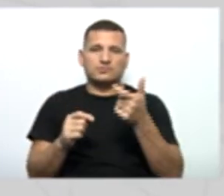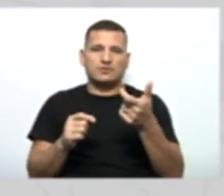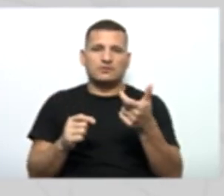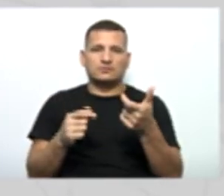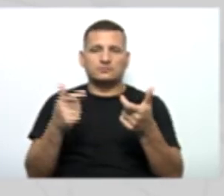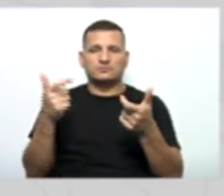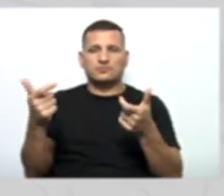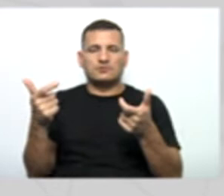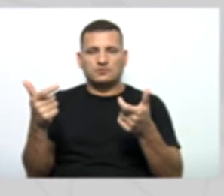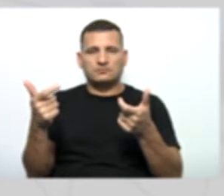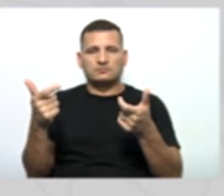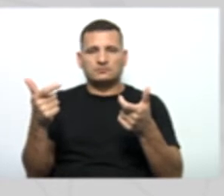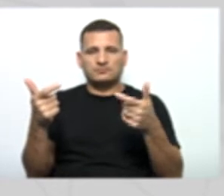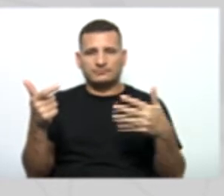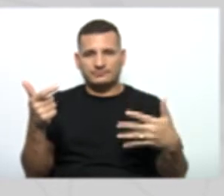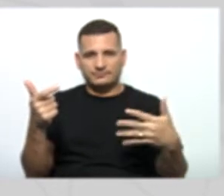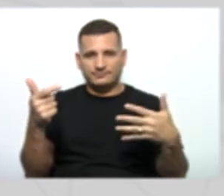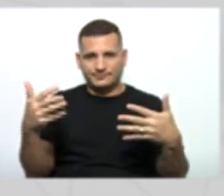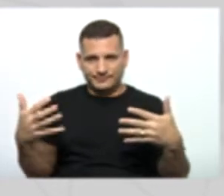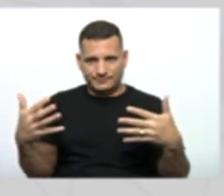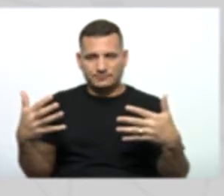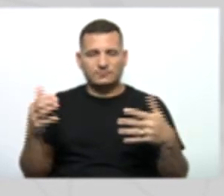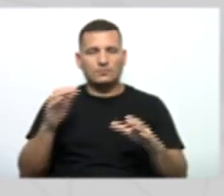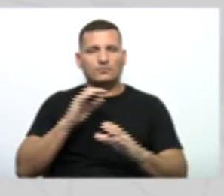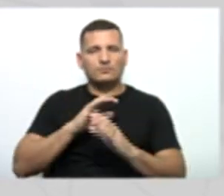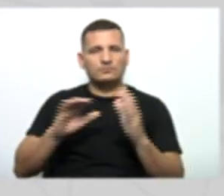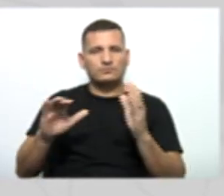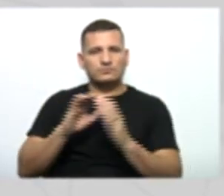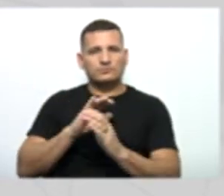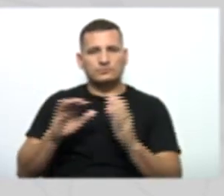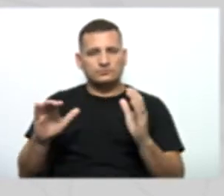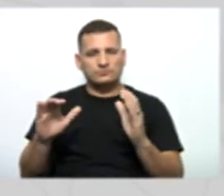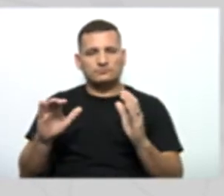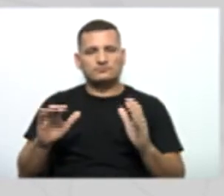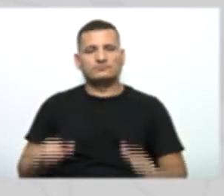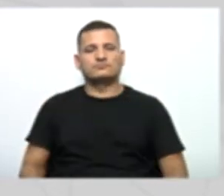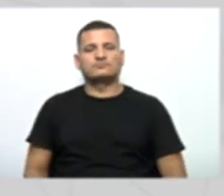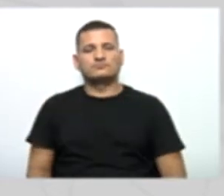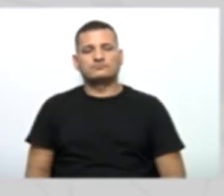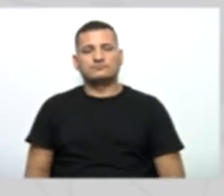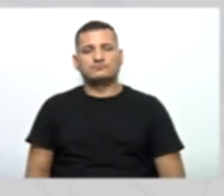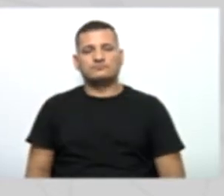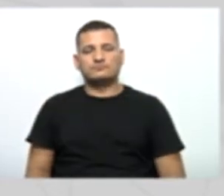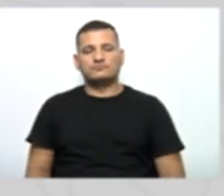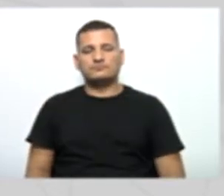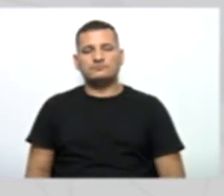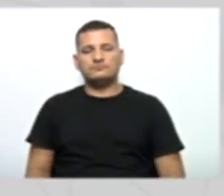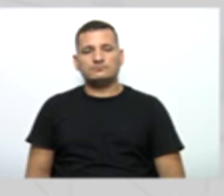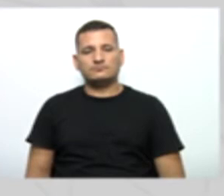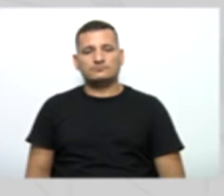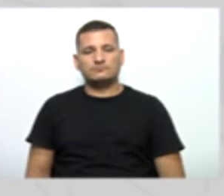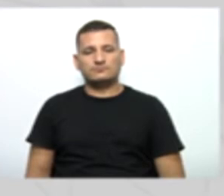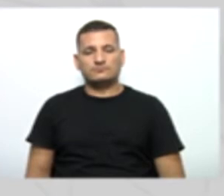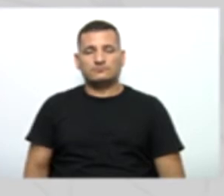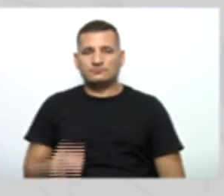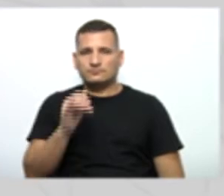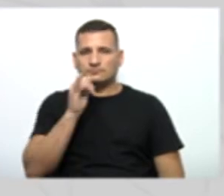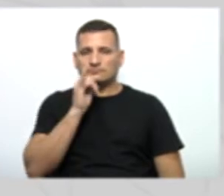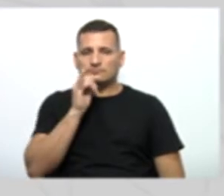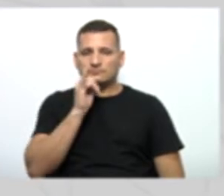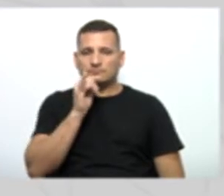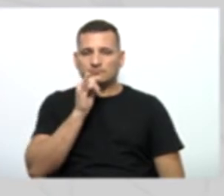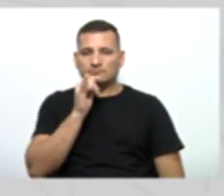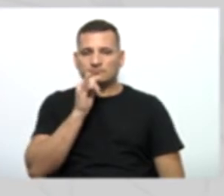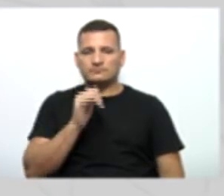comunica ou se relaciona com outra. Olha aí, ó. Por exemplo, ó, você tem aqui, ó,